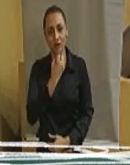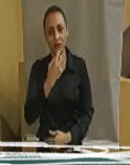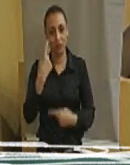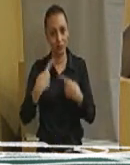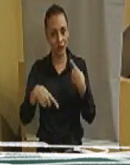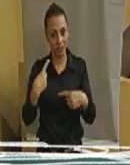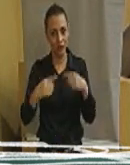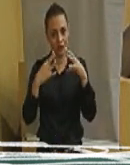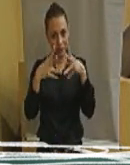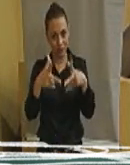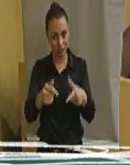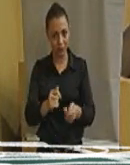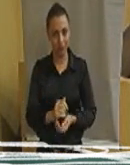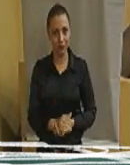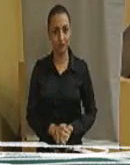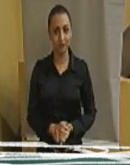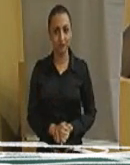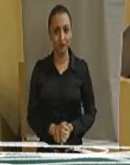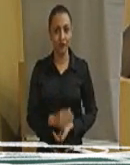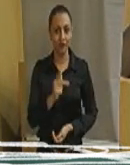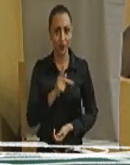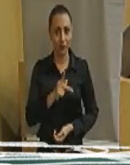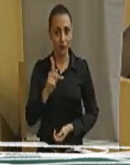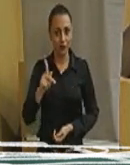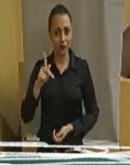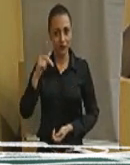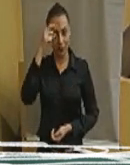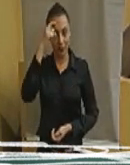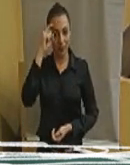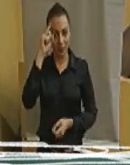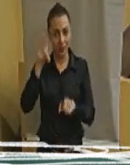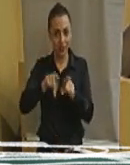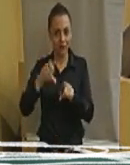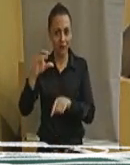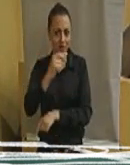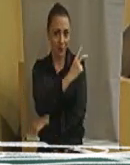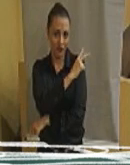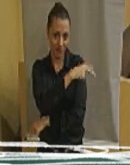O FGD Mais, professora Eliane e professor Caio. Obrigado.